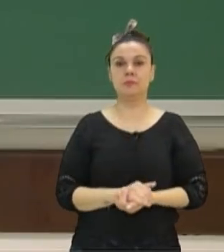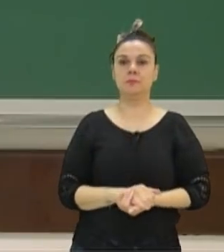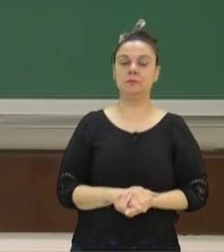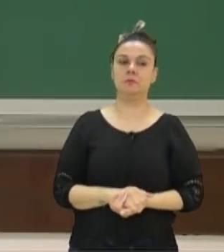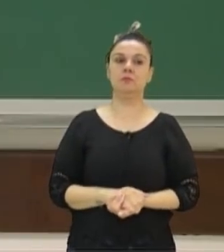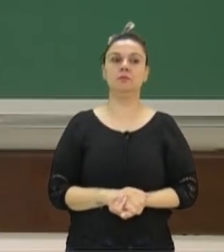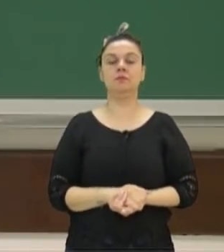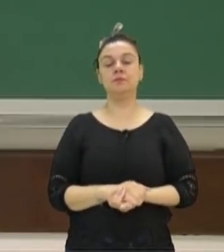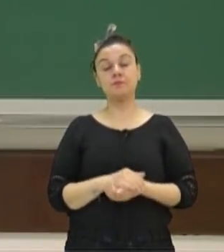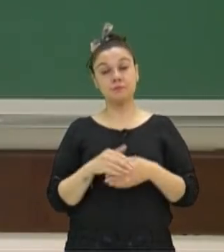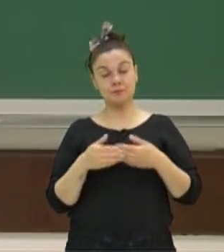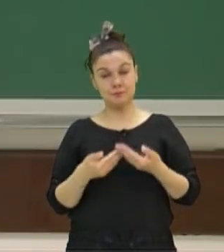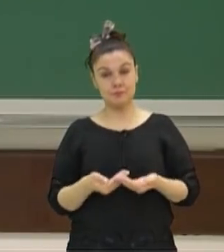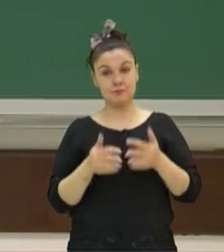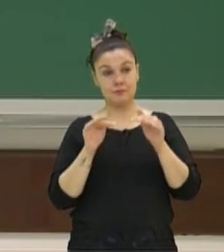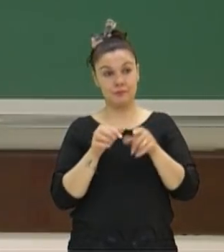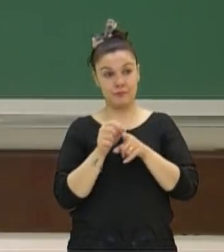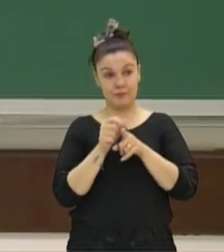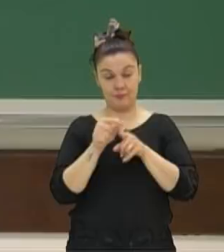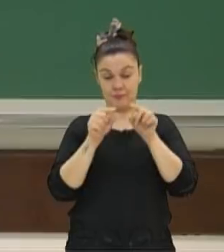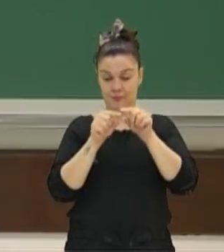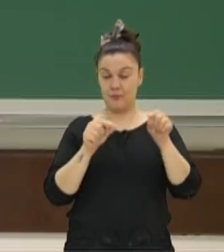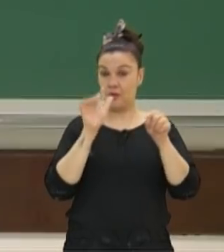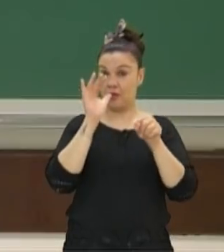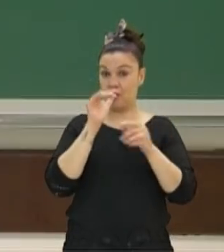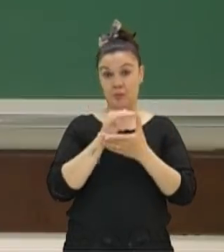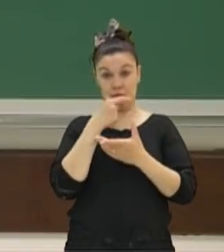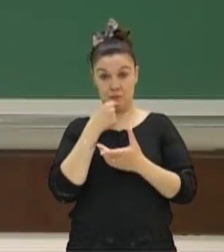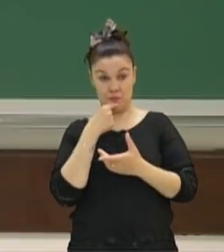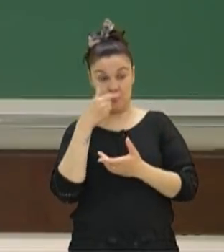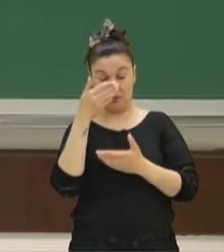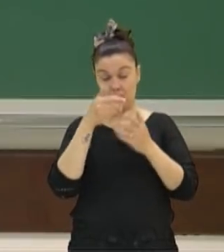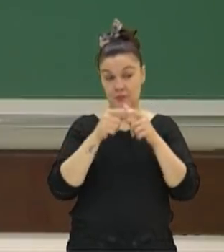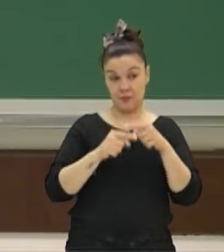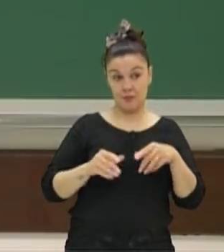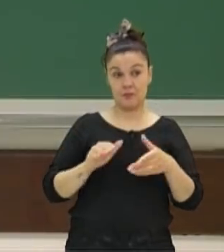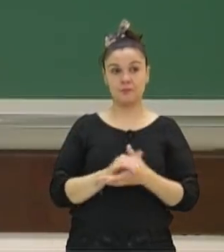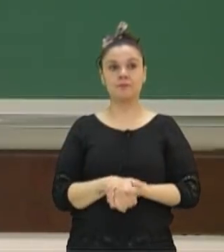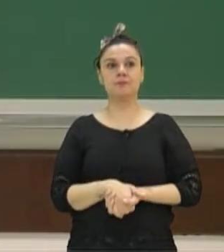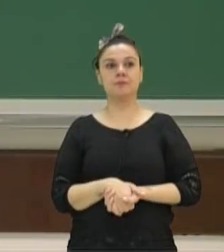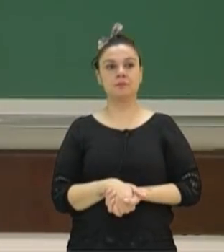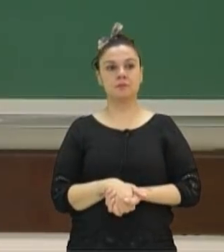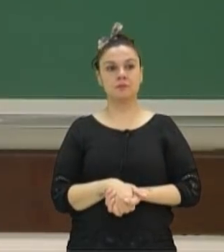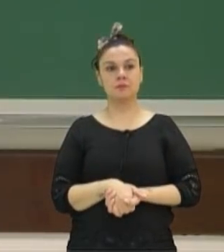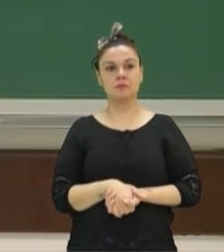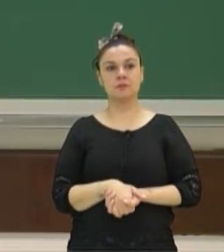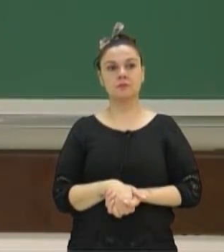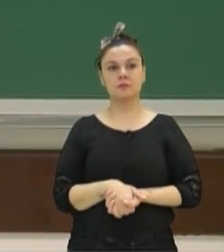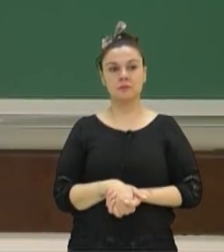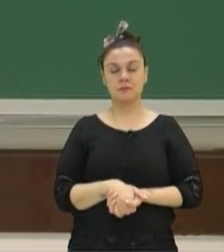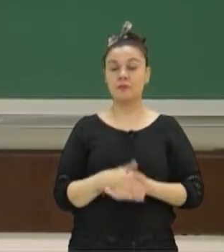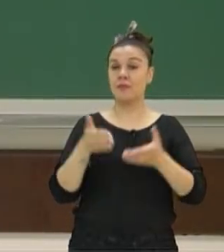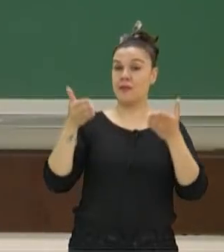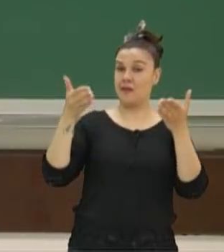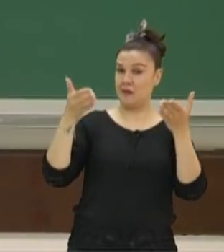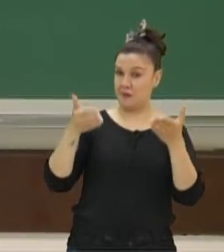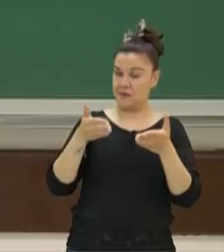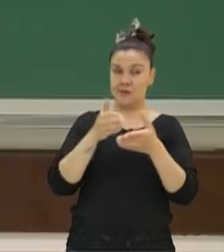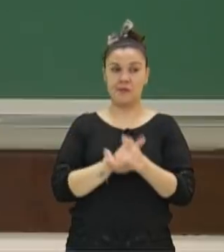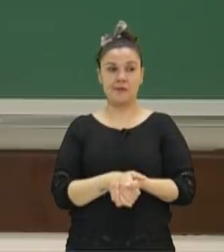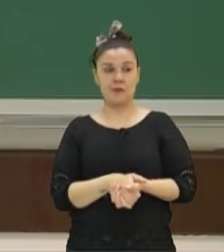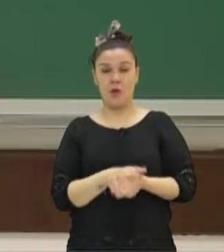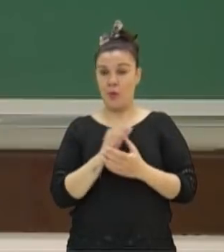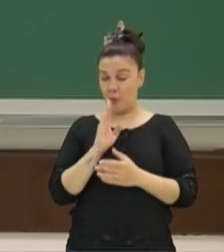ser lançado, eliminado pela uretra, tá? Então, esse é o trajeto dos espermatozoides. E aí, né, o